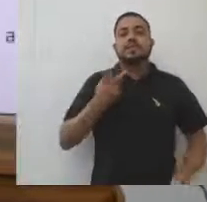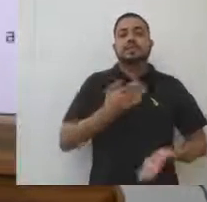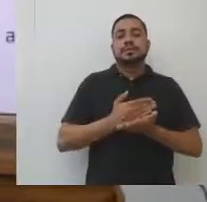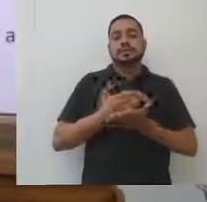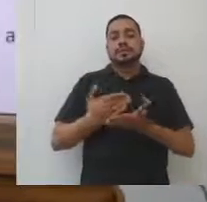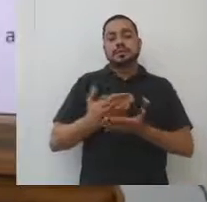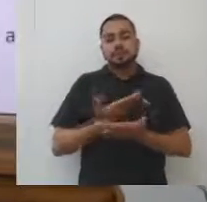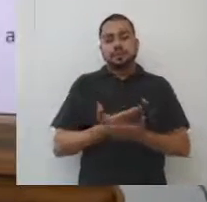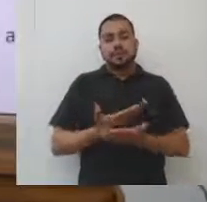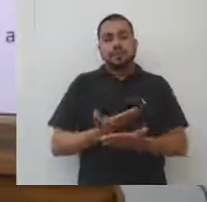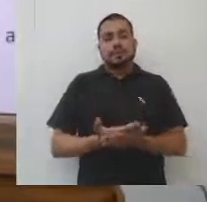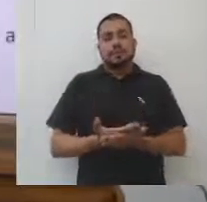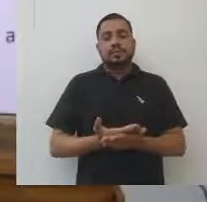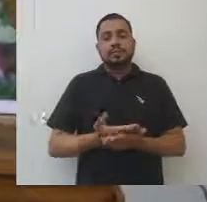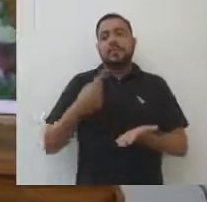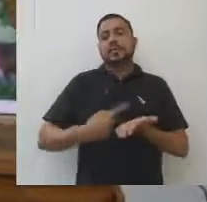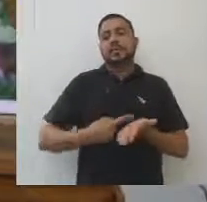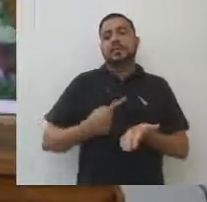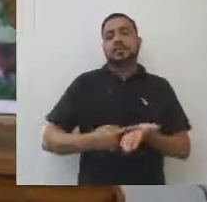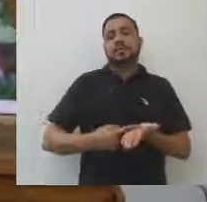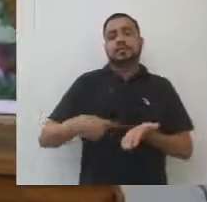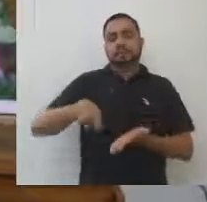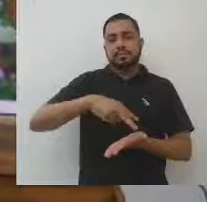da aula, na definição de dança.